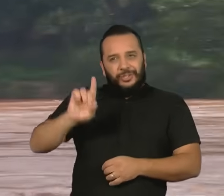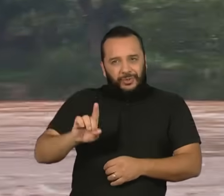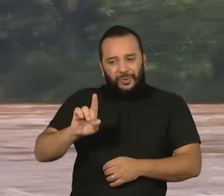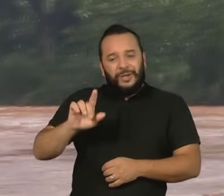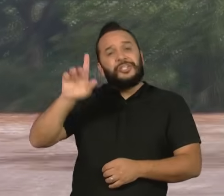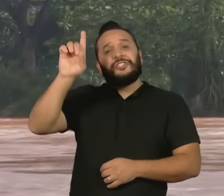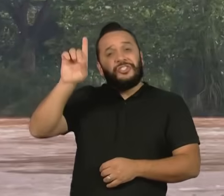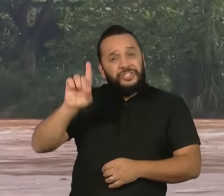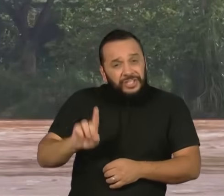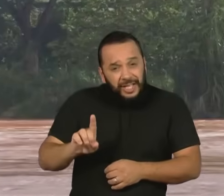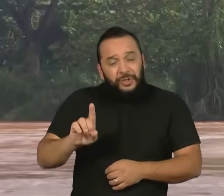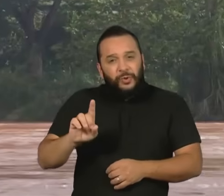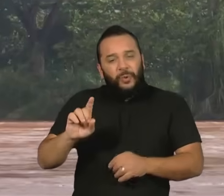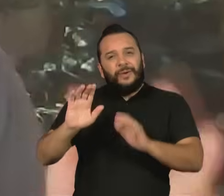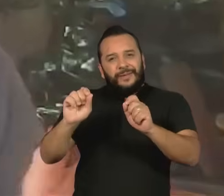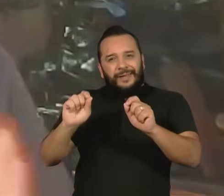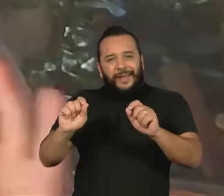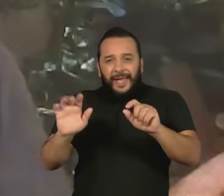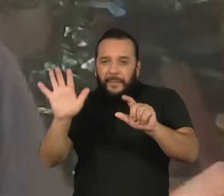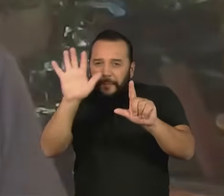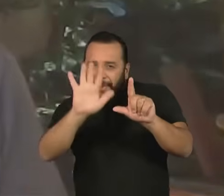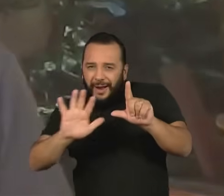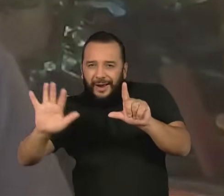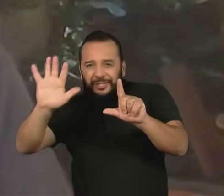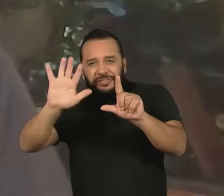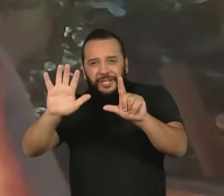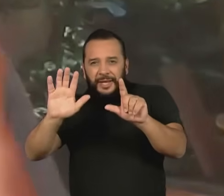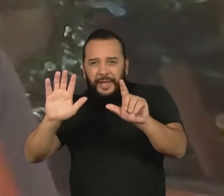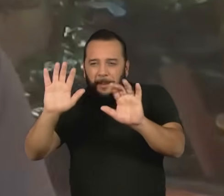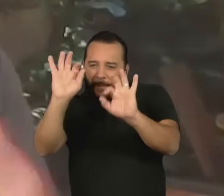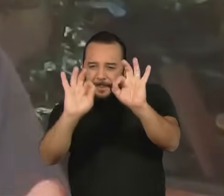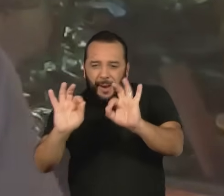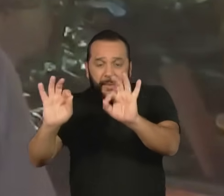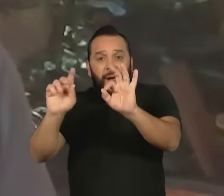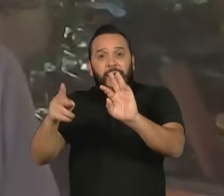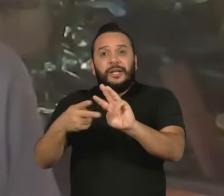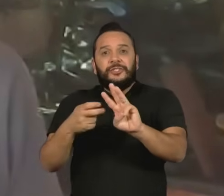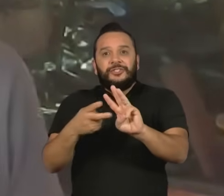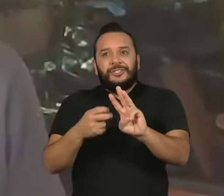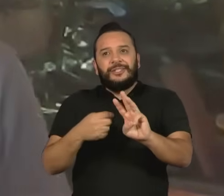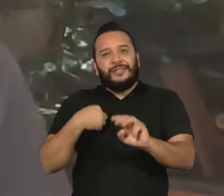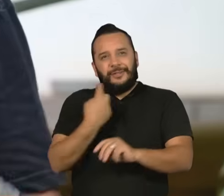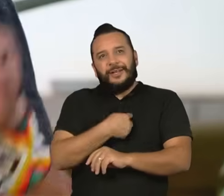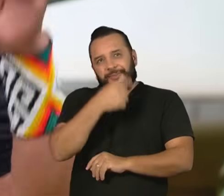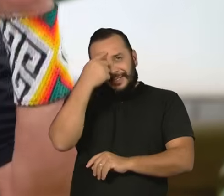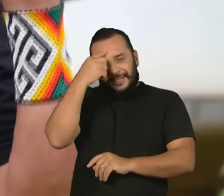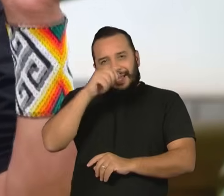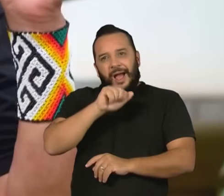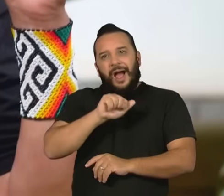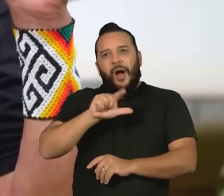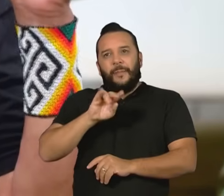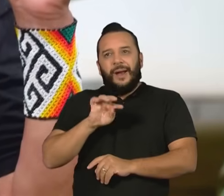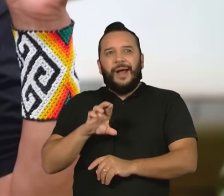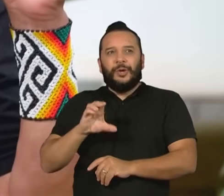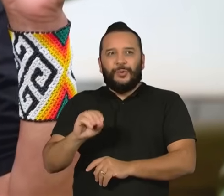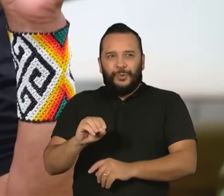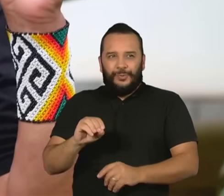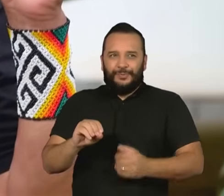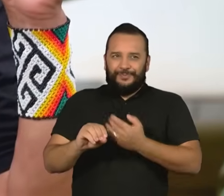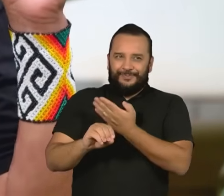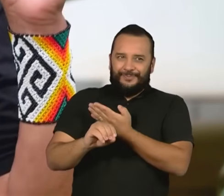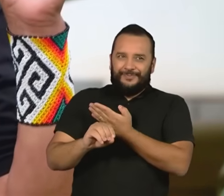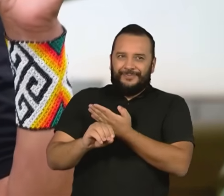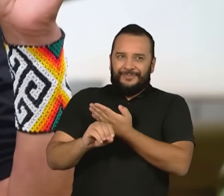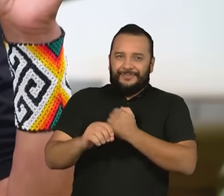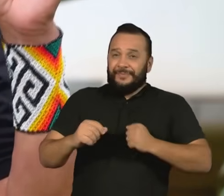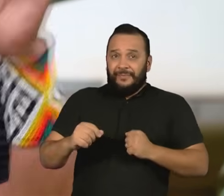seja indígena. E nós pensamos a mesma coisa, Alberto Álvares. Essa gente que nós chamamos de